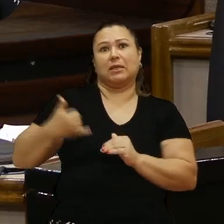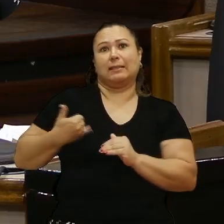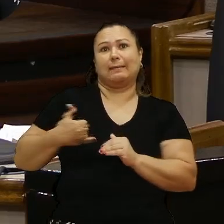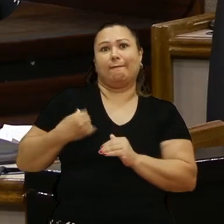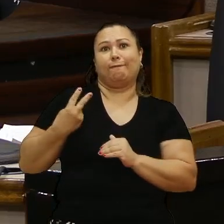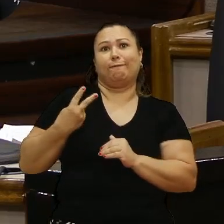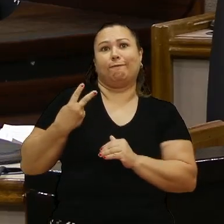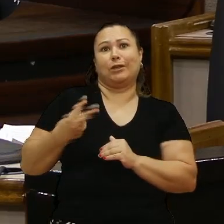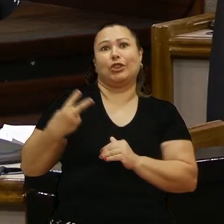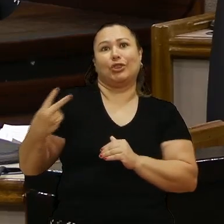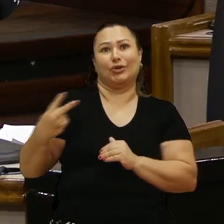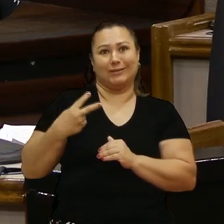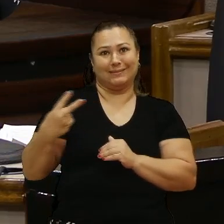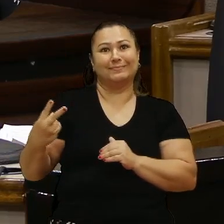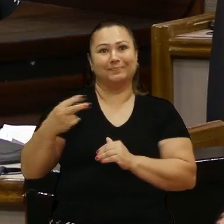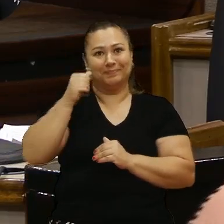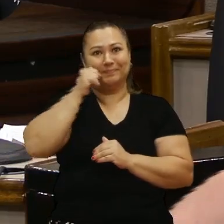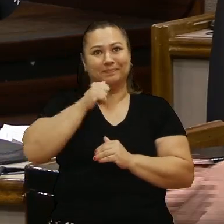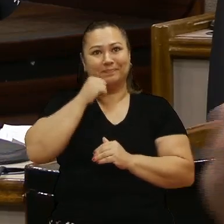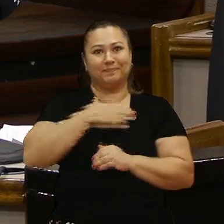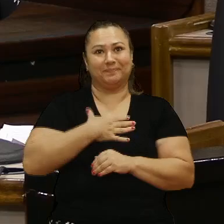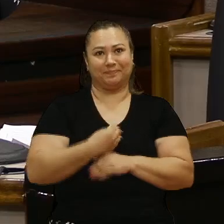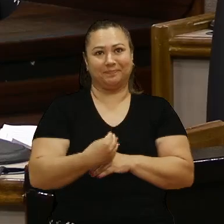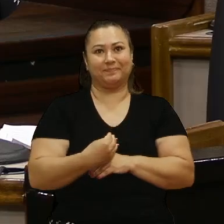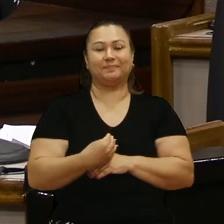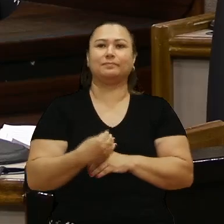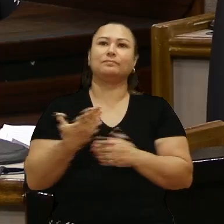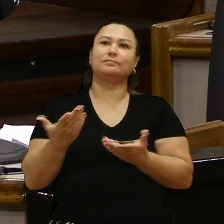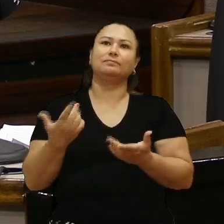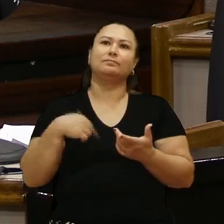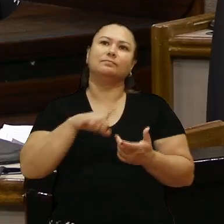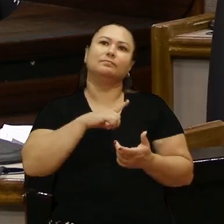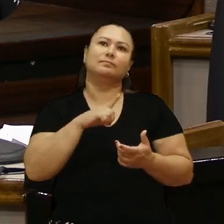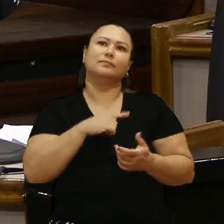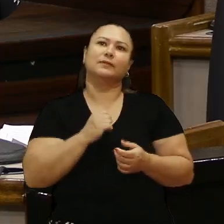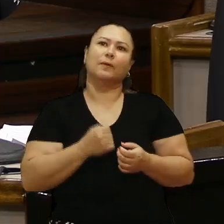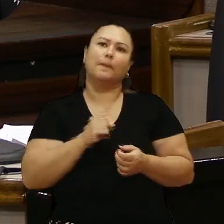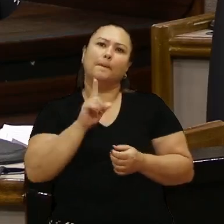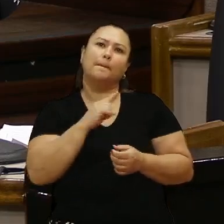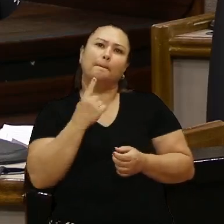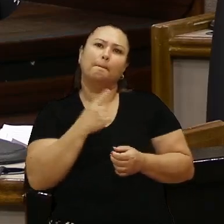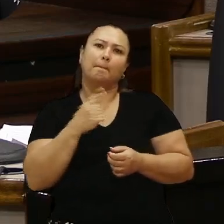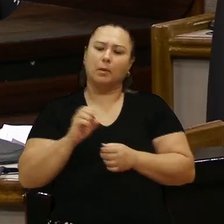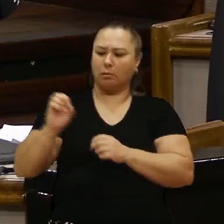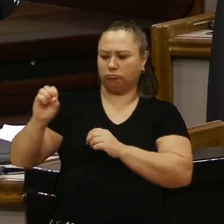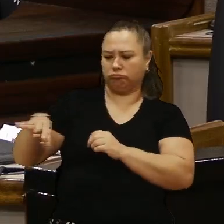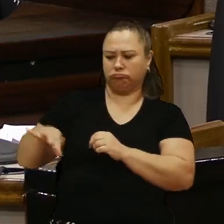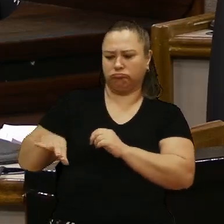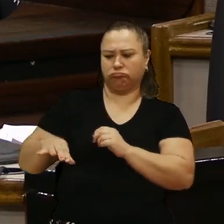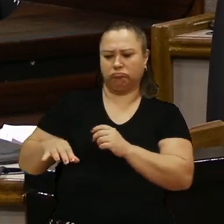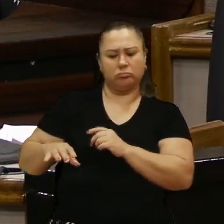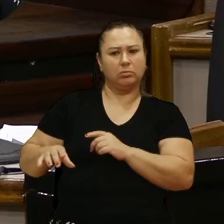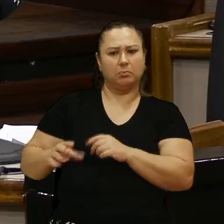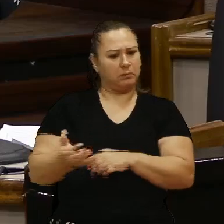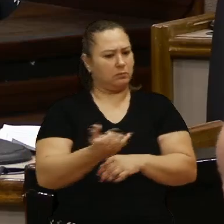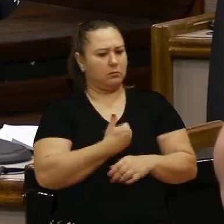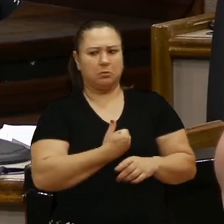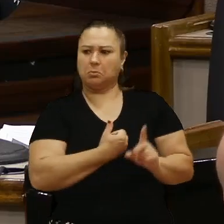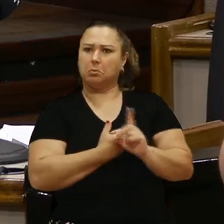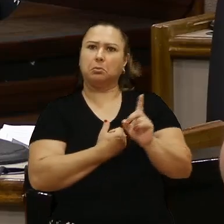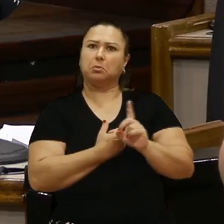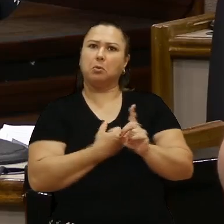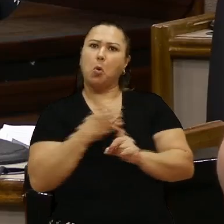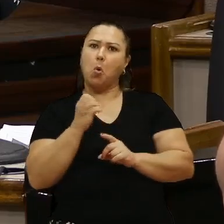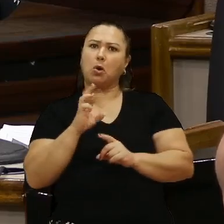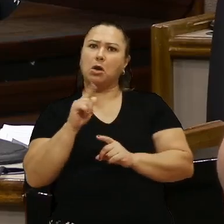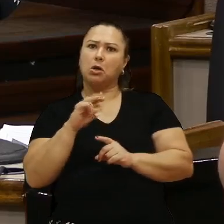22 anos, e eu coloquei uns palitinhos de picolé no lixo orgânico. Eles me disseram, mas está colocando no orgânico. Eu